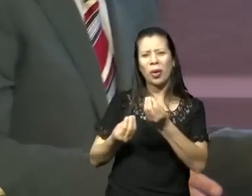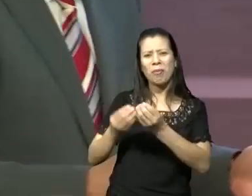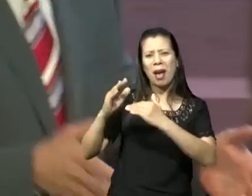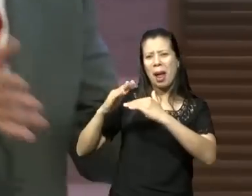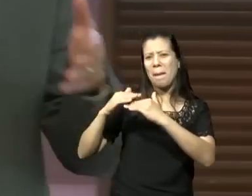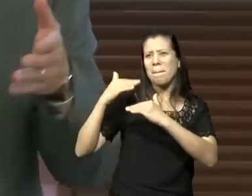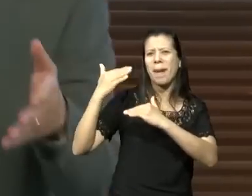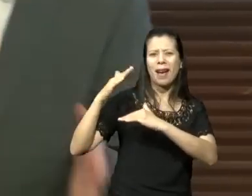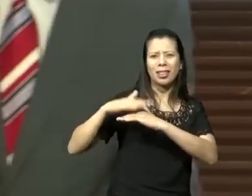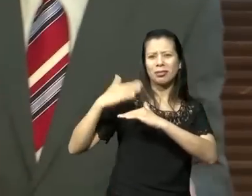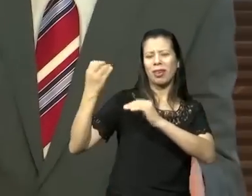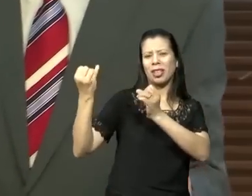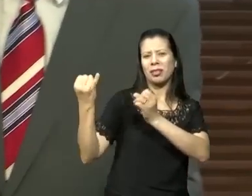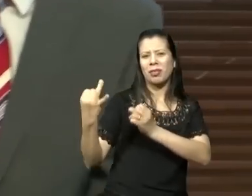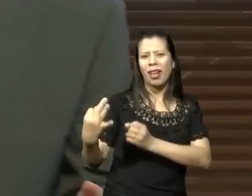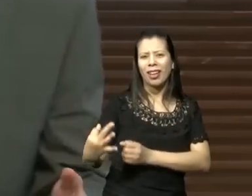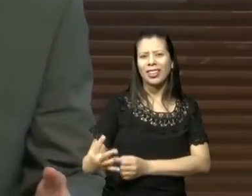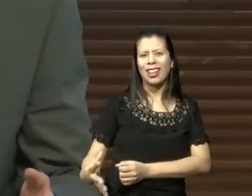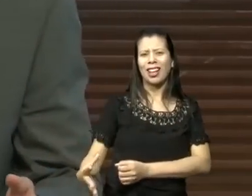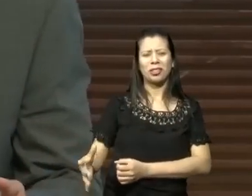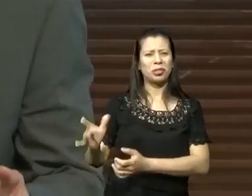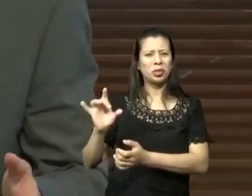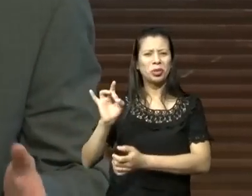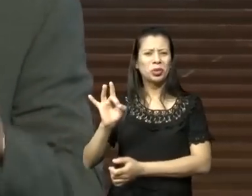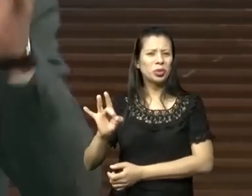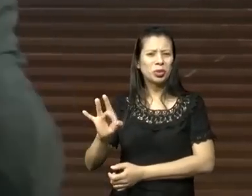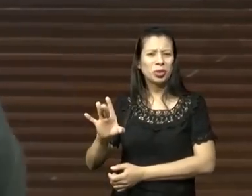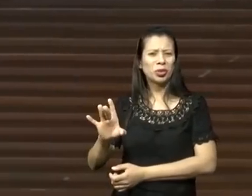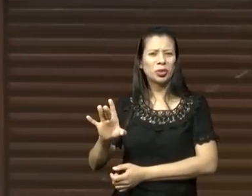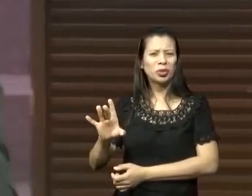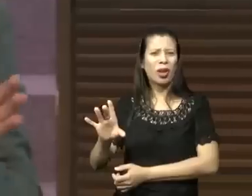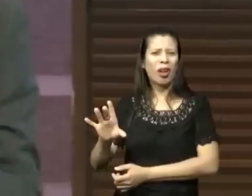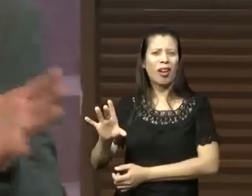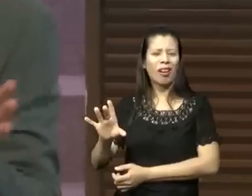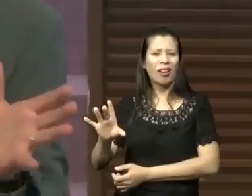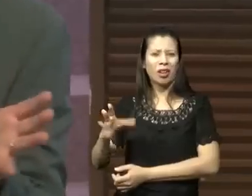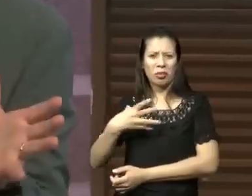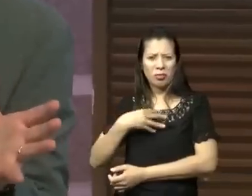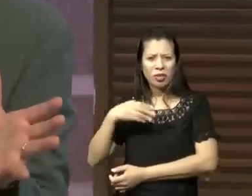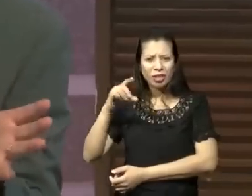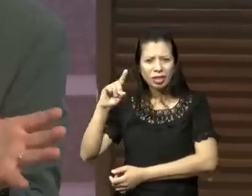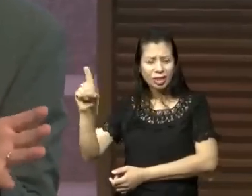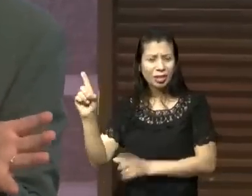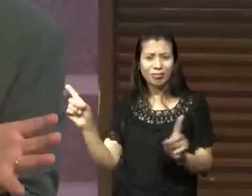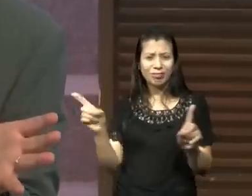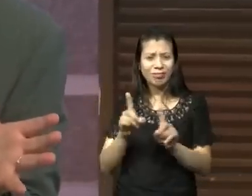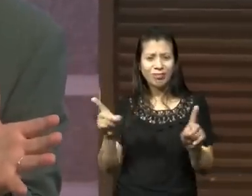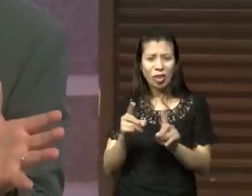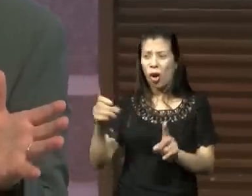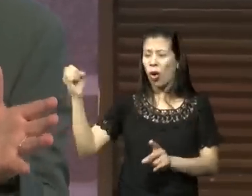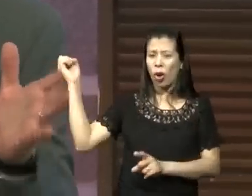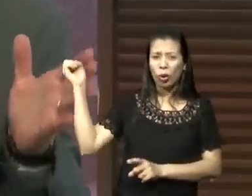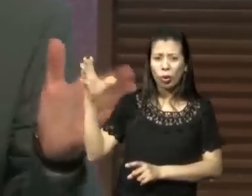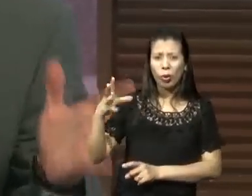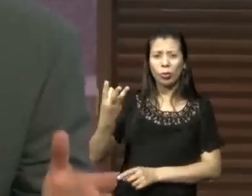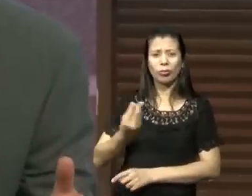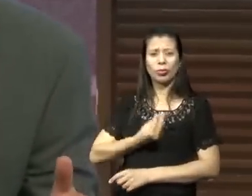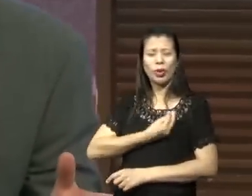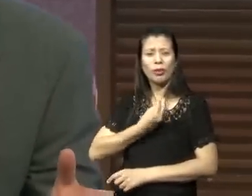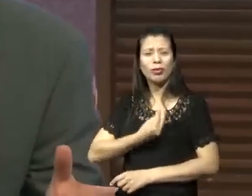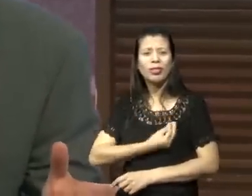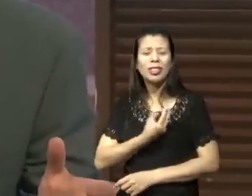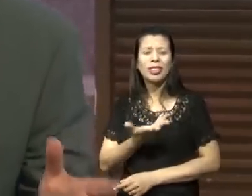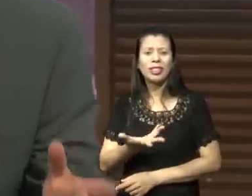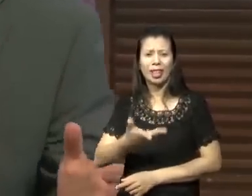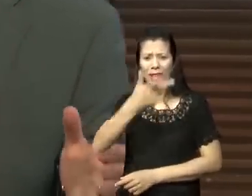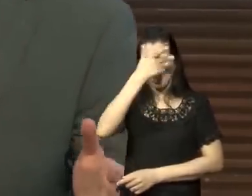água da vida eu sou a luz do mundo e parece que não entenderam e perguntaram no verso 53 Quem és tu